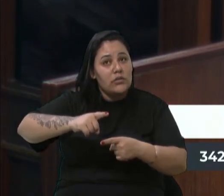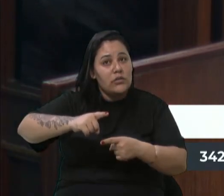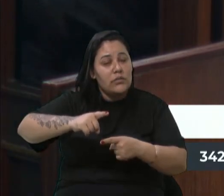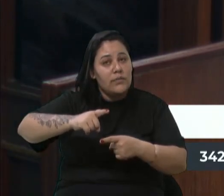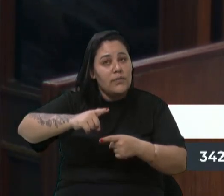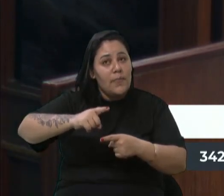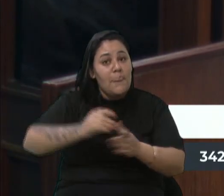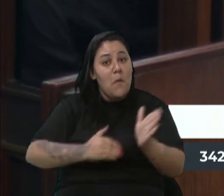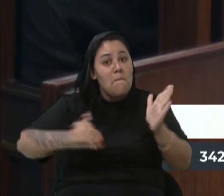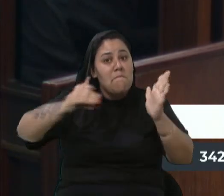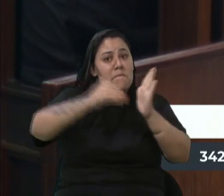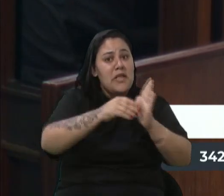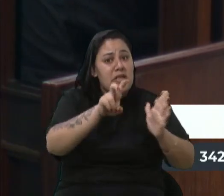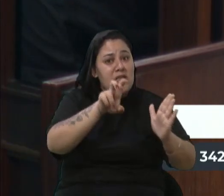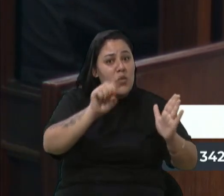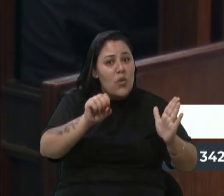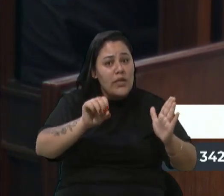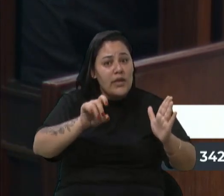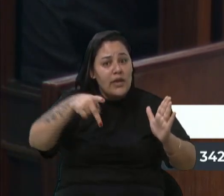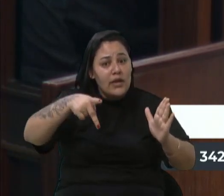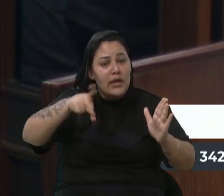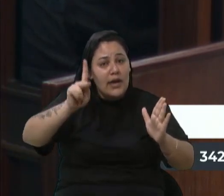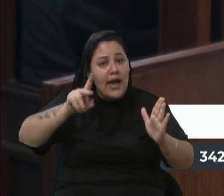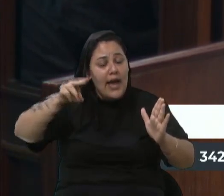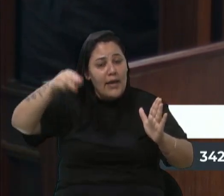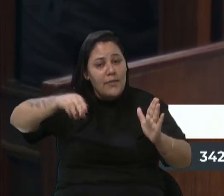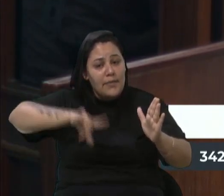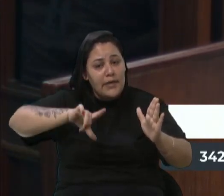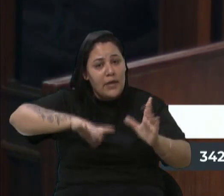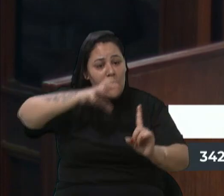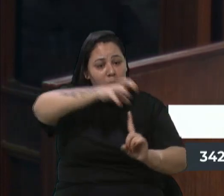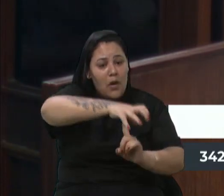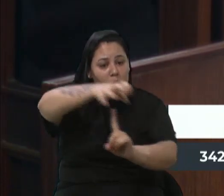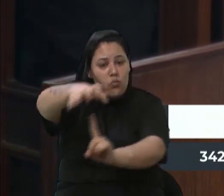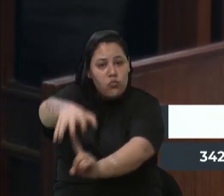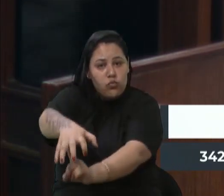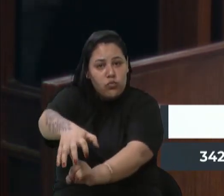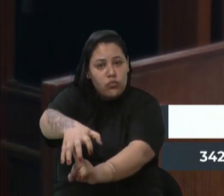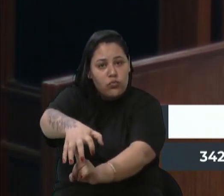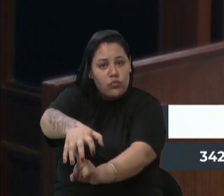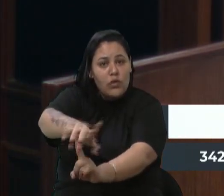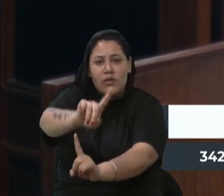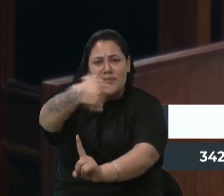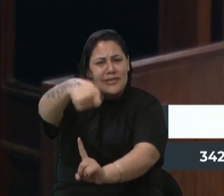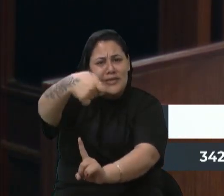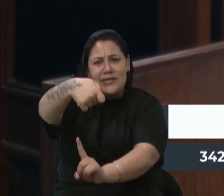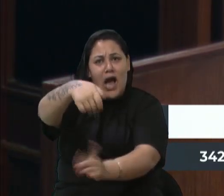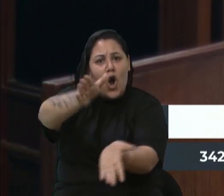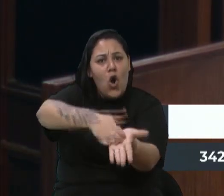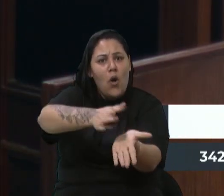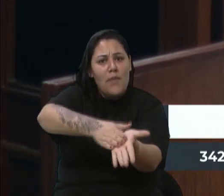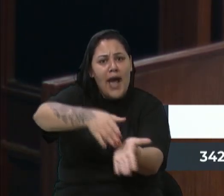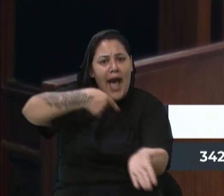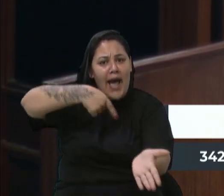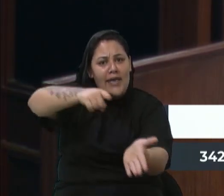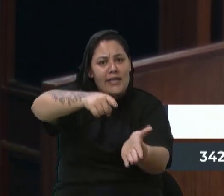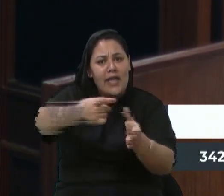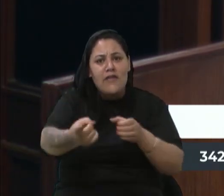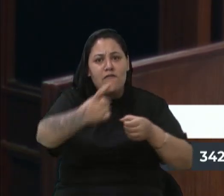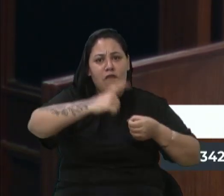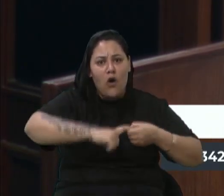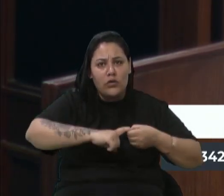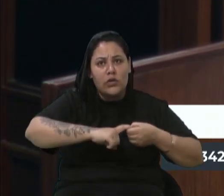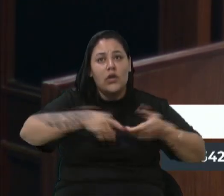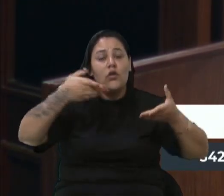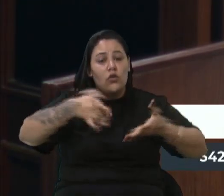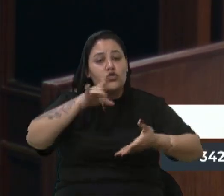poder ter uma distância de uma praça a outra, de não ser cobrado a ida à volta. Hoje há só a ida a Porto Alegre, e vocês sabem